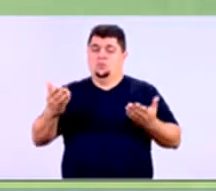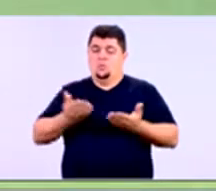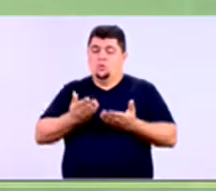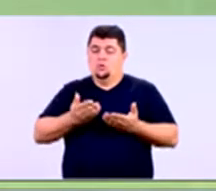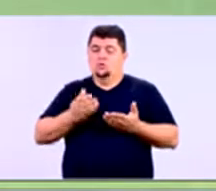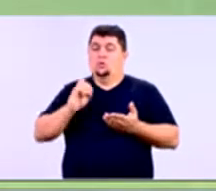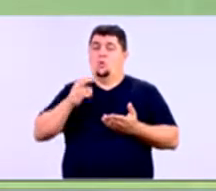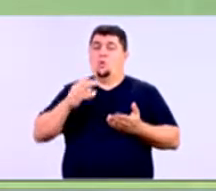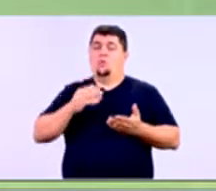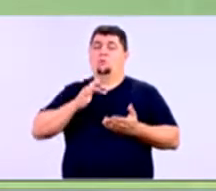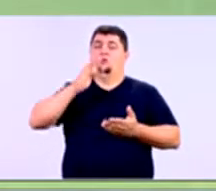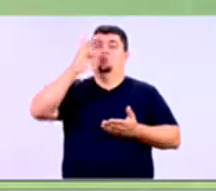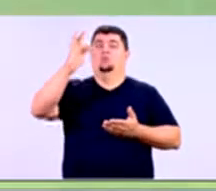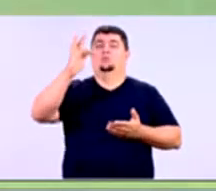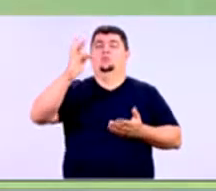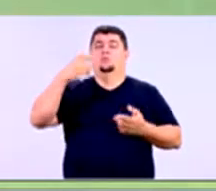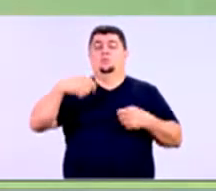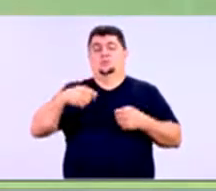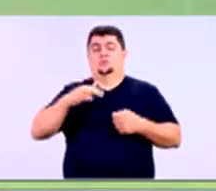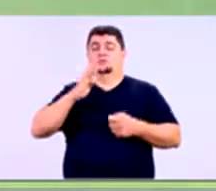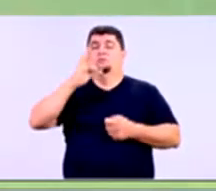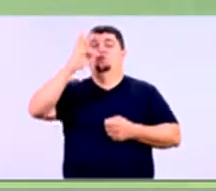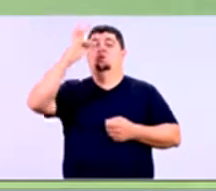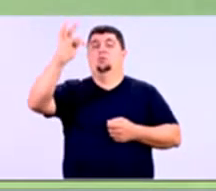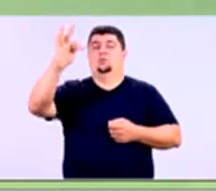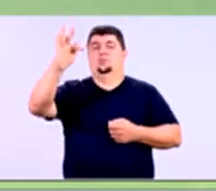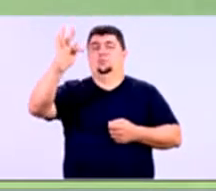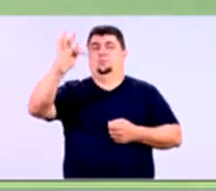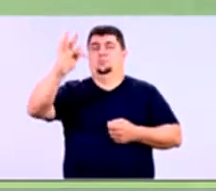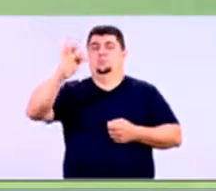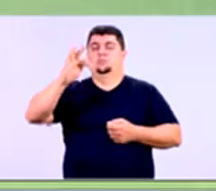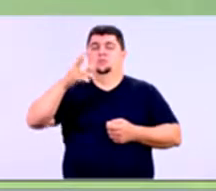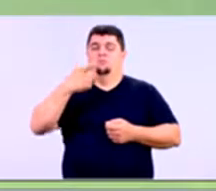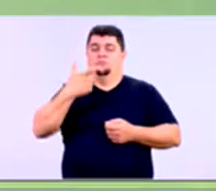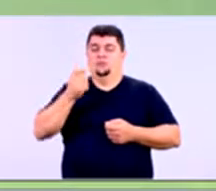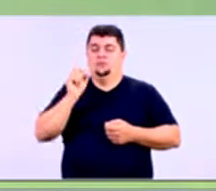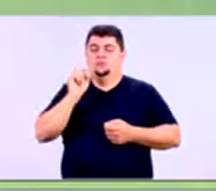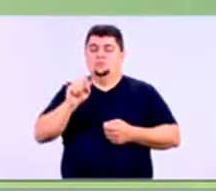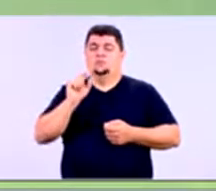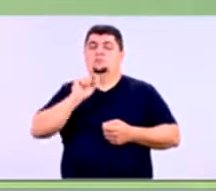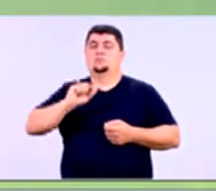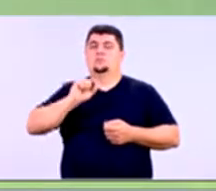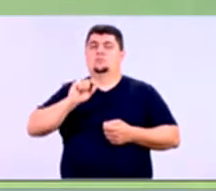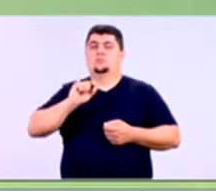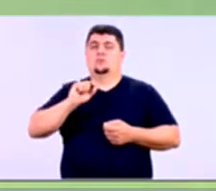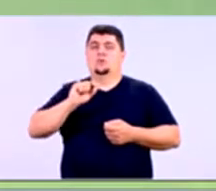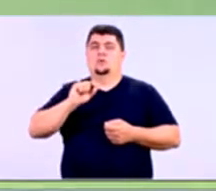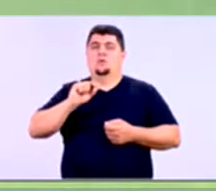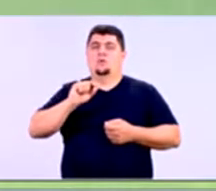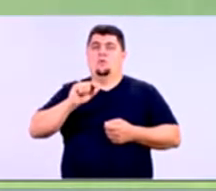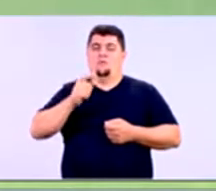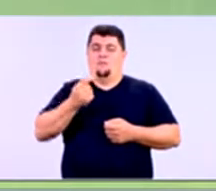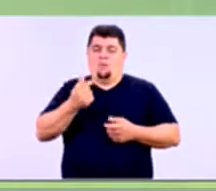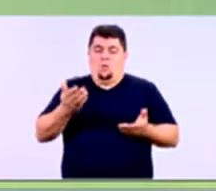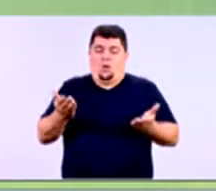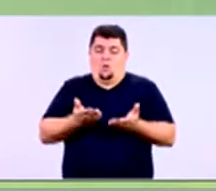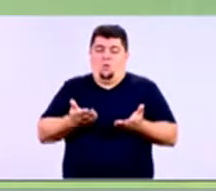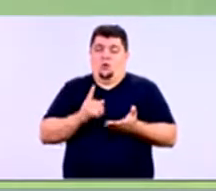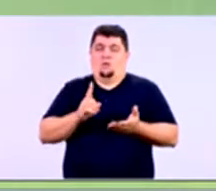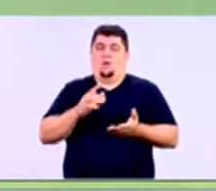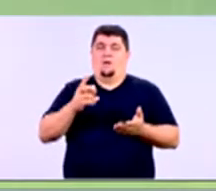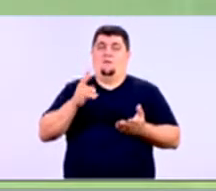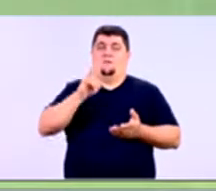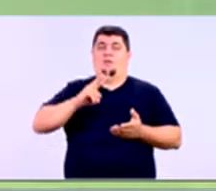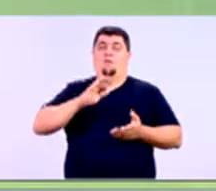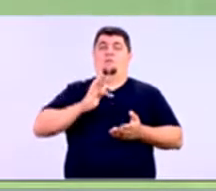preciso no futuro? Preciso no futuro. Então, esses 20.000 não é o valor presente, e sim o